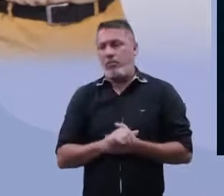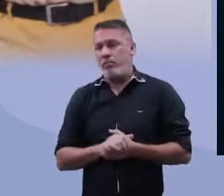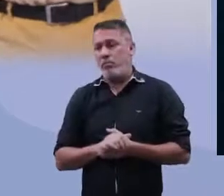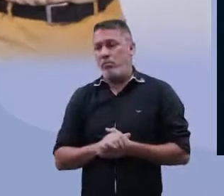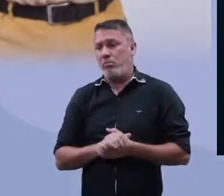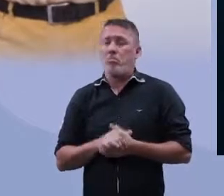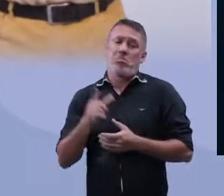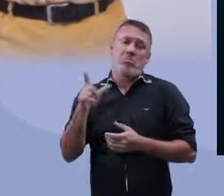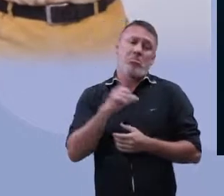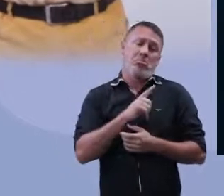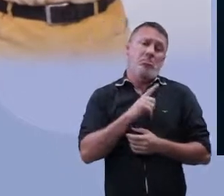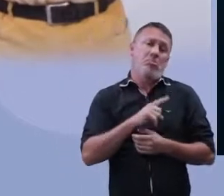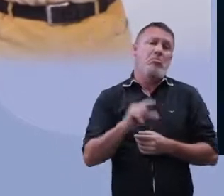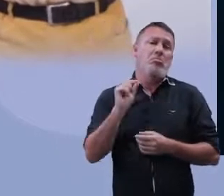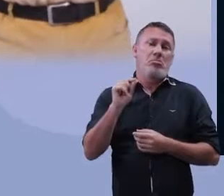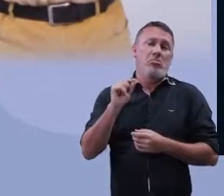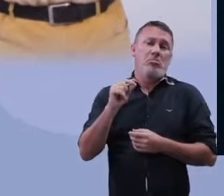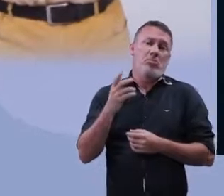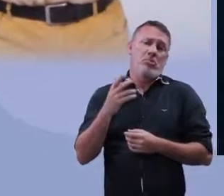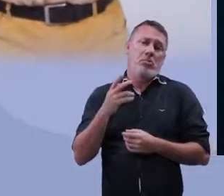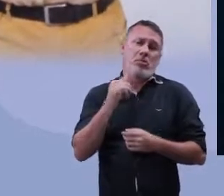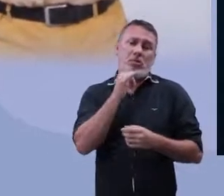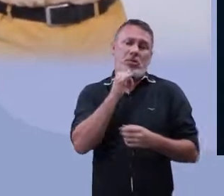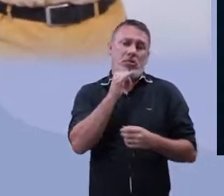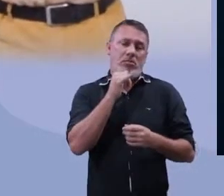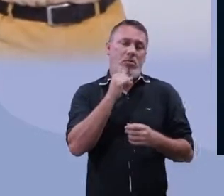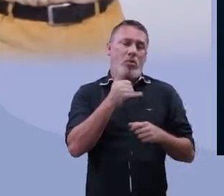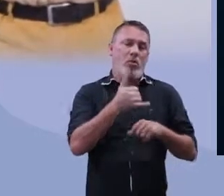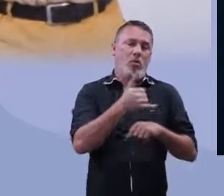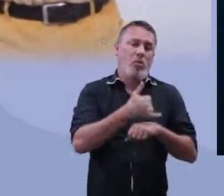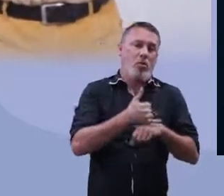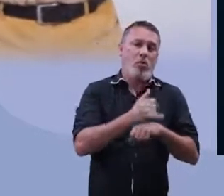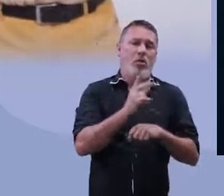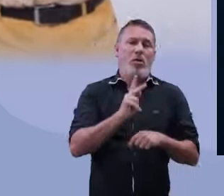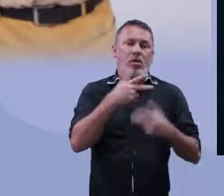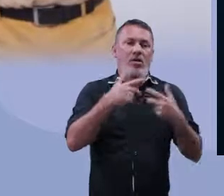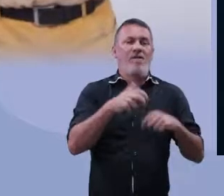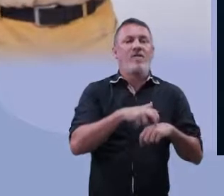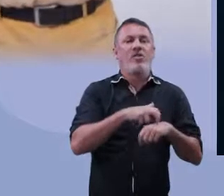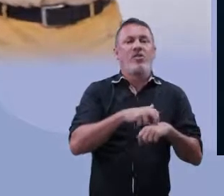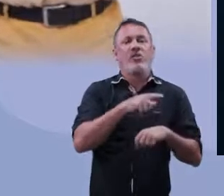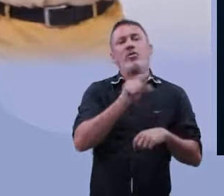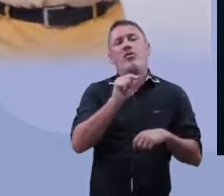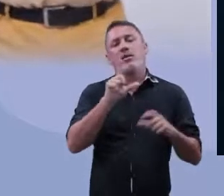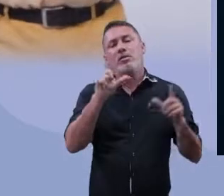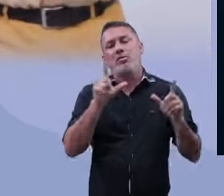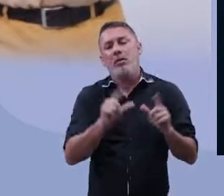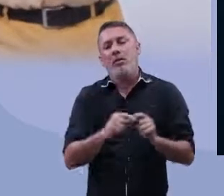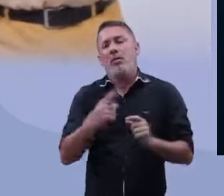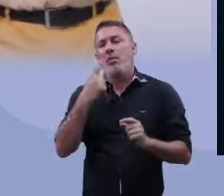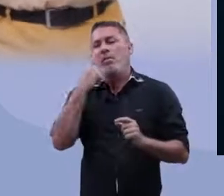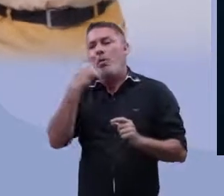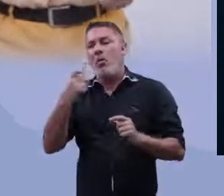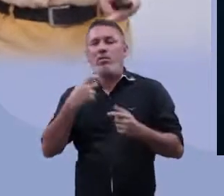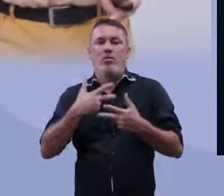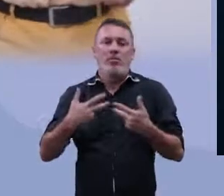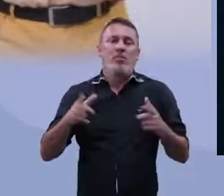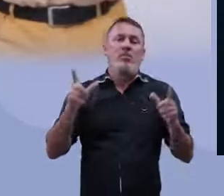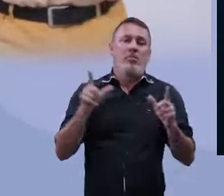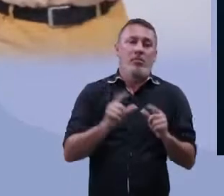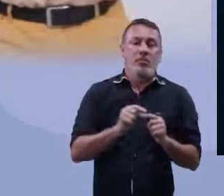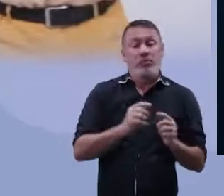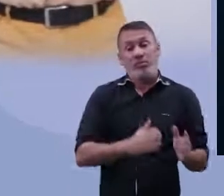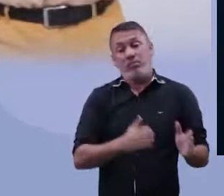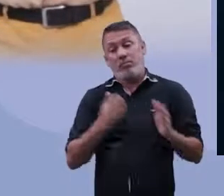vantagem, né, nos combustíveis, né, verdes renováveis é a questão da diminuição da poluição, entre outros.